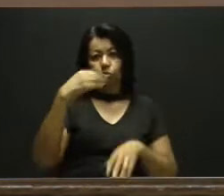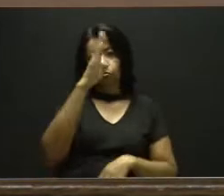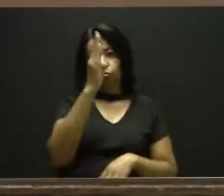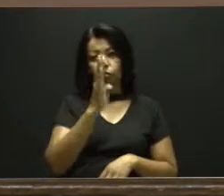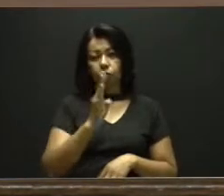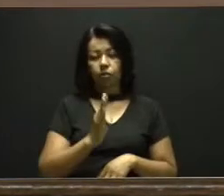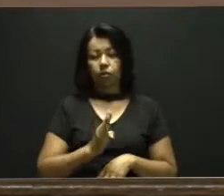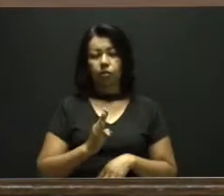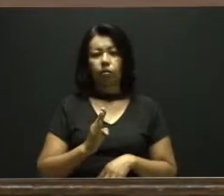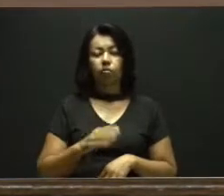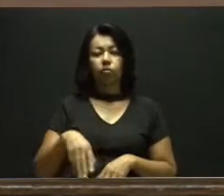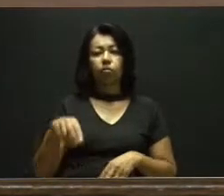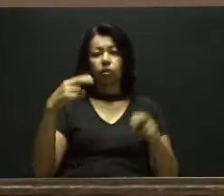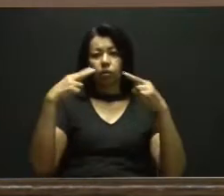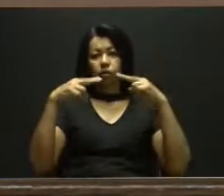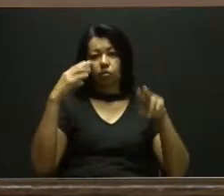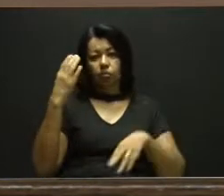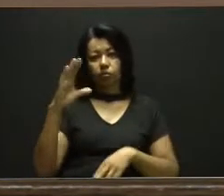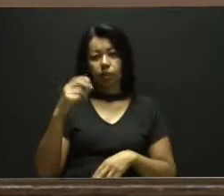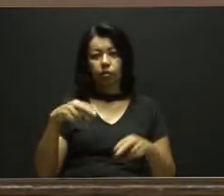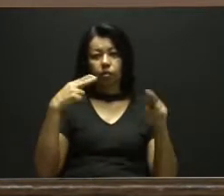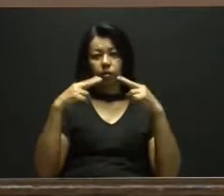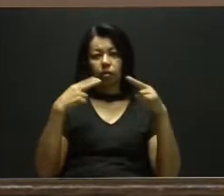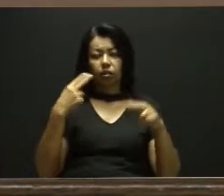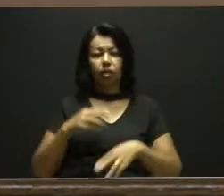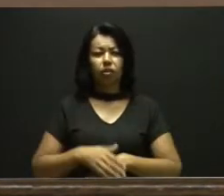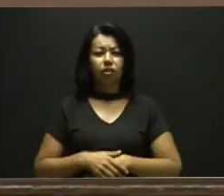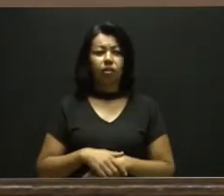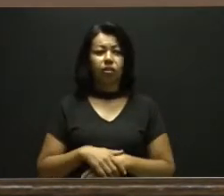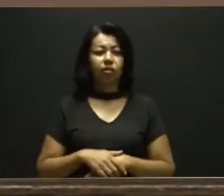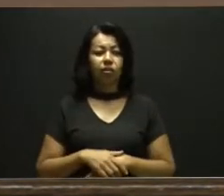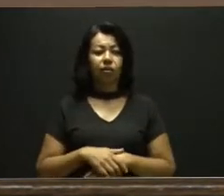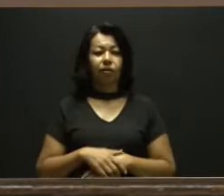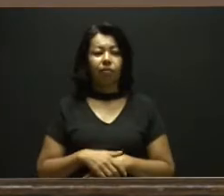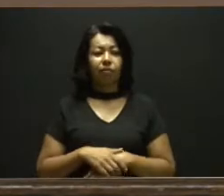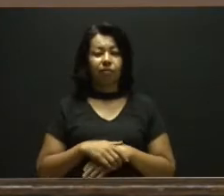eo hino de cubatão eo hino da negritude